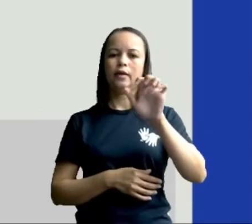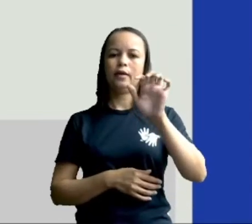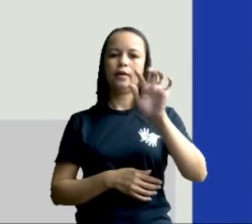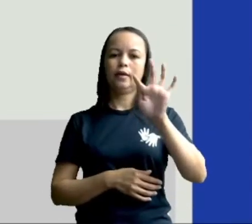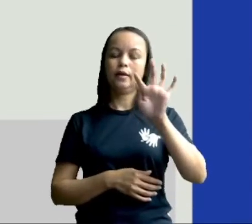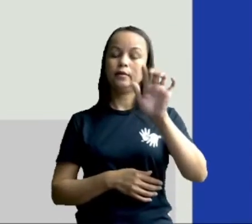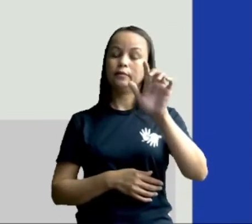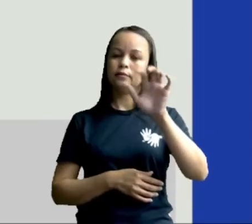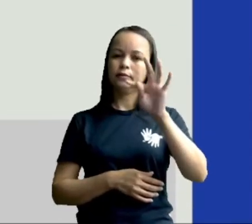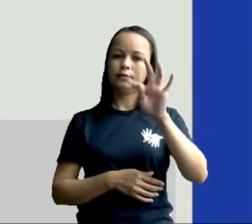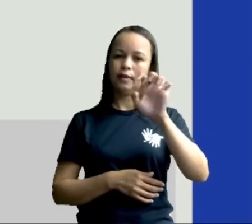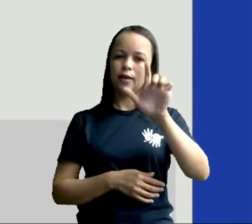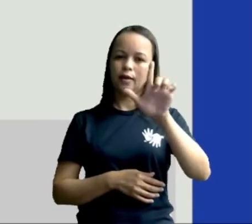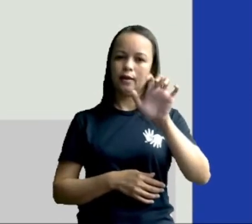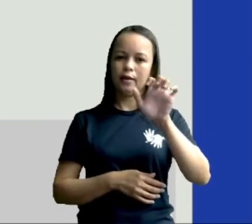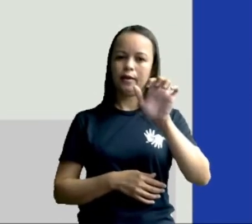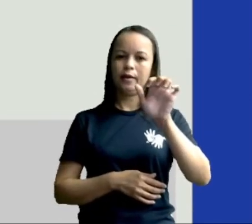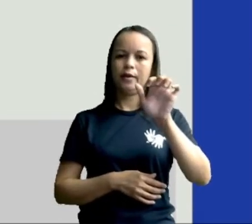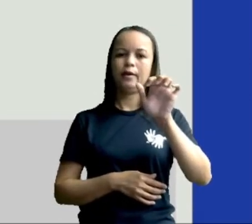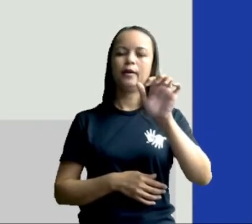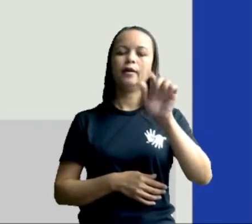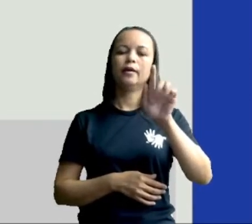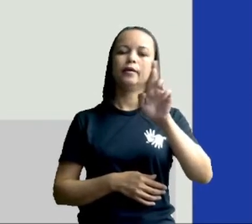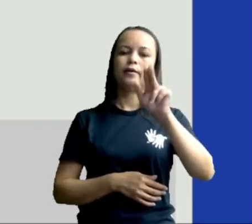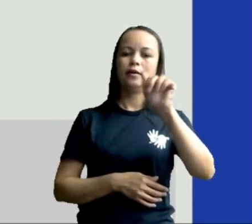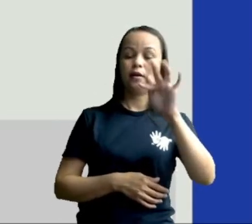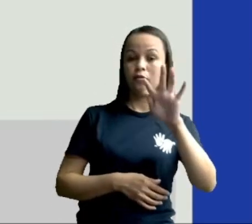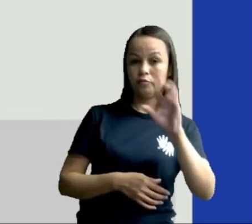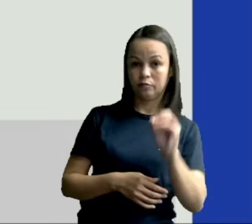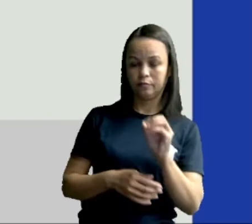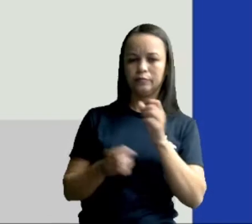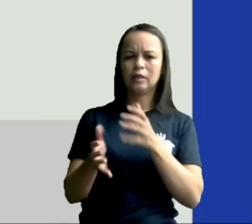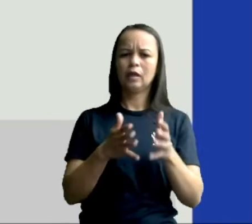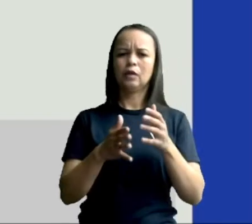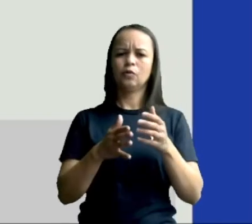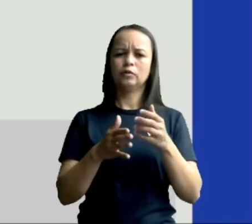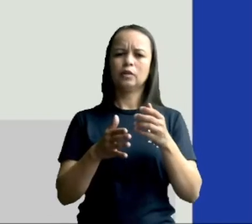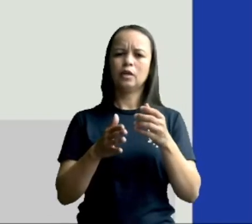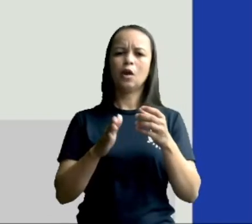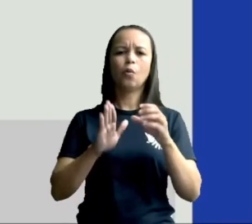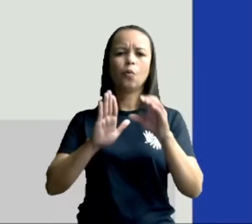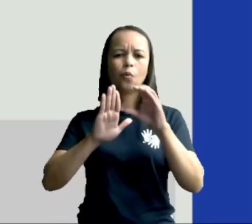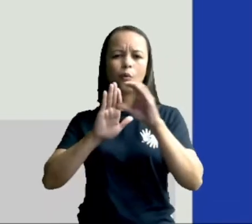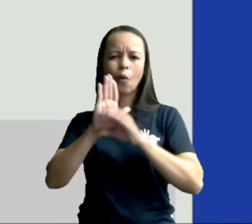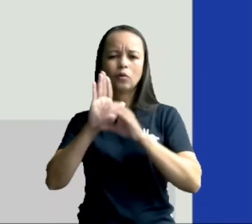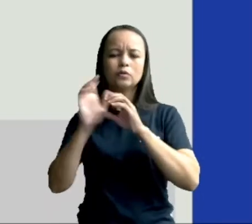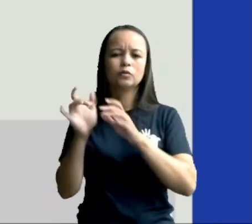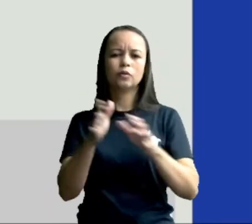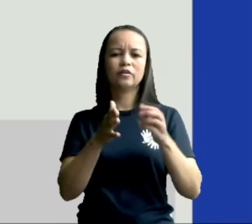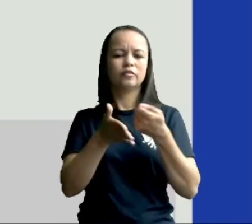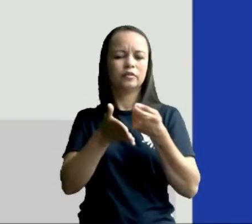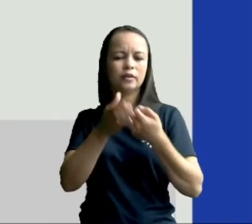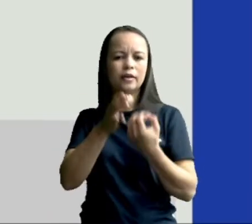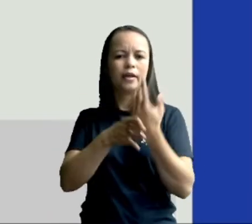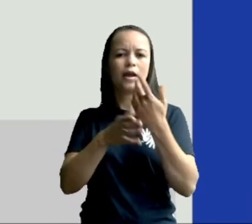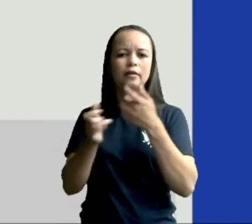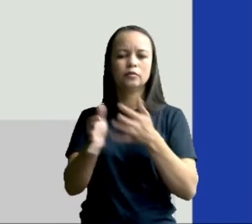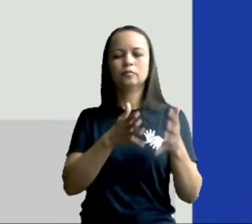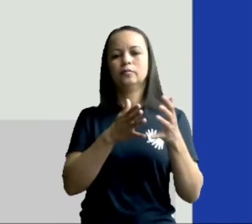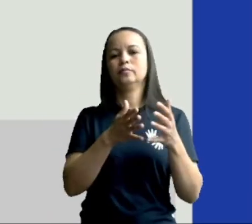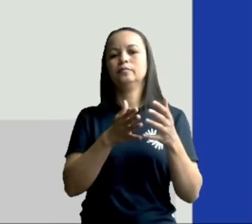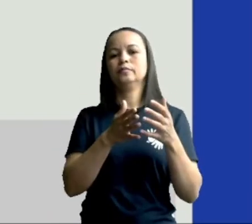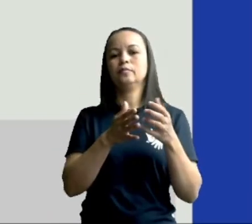telegráficas, desculpa. O telégrafo recorria a um código inventado por Morse, denominado código